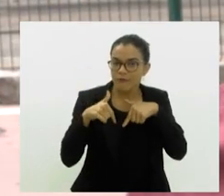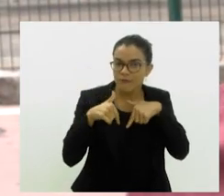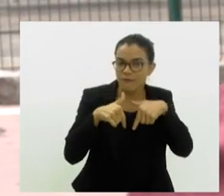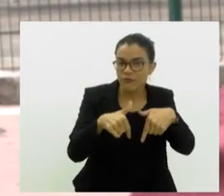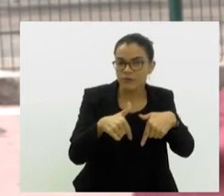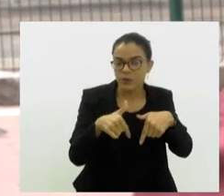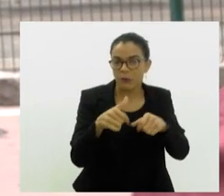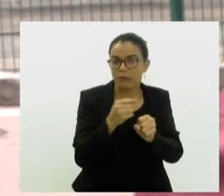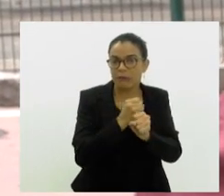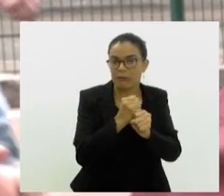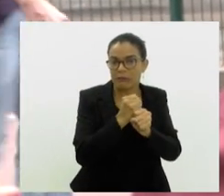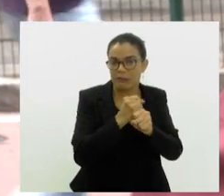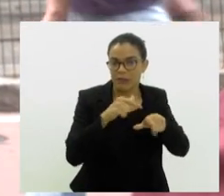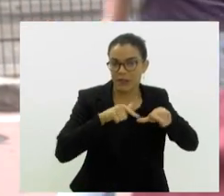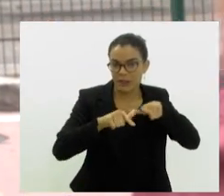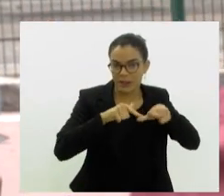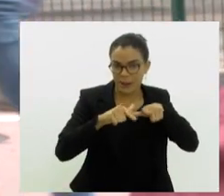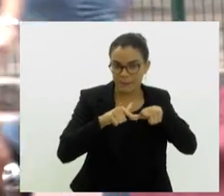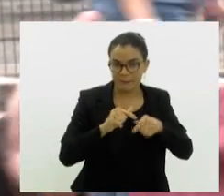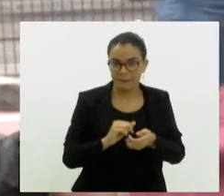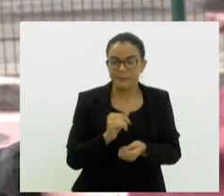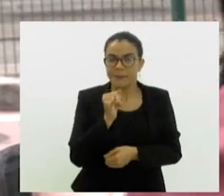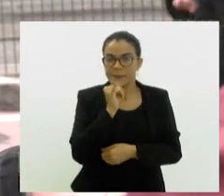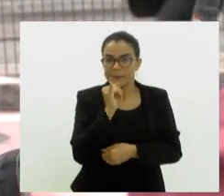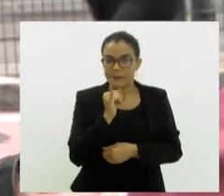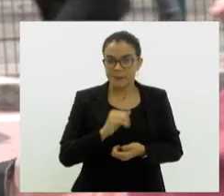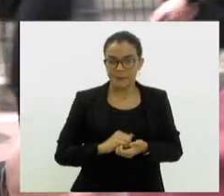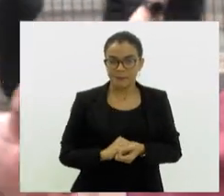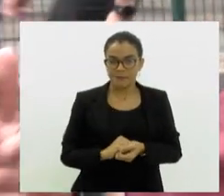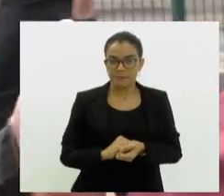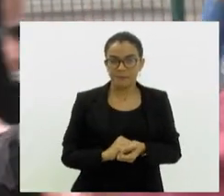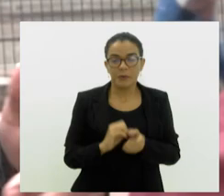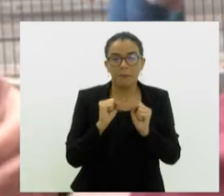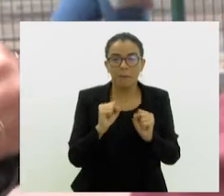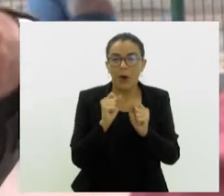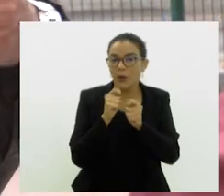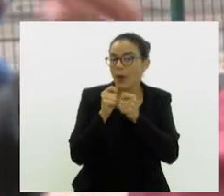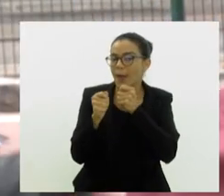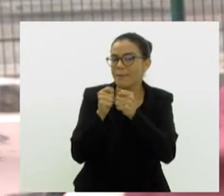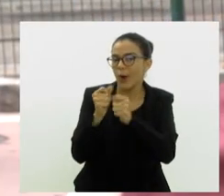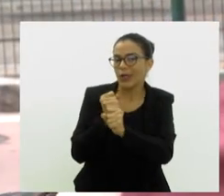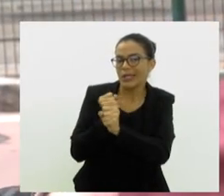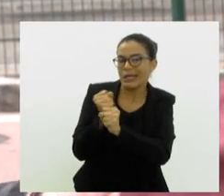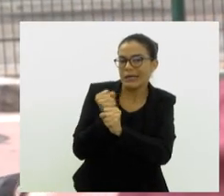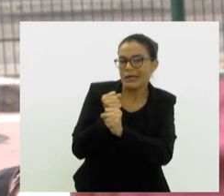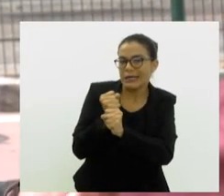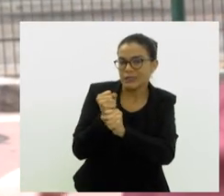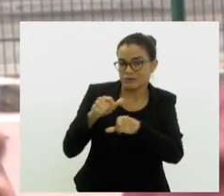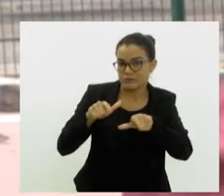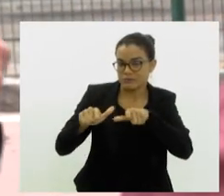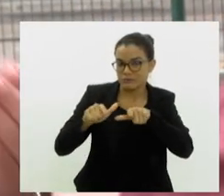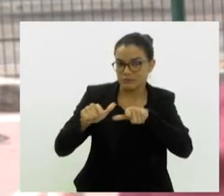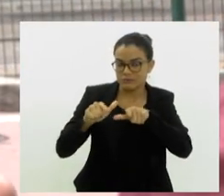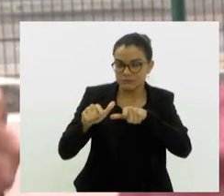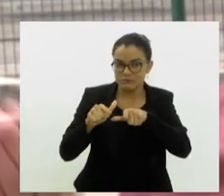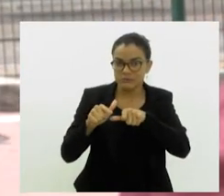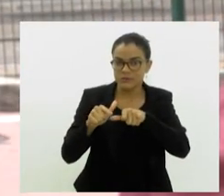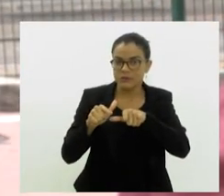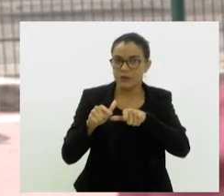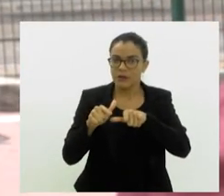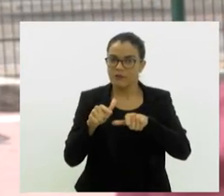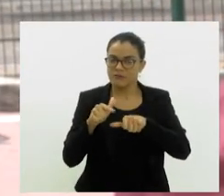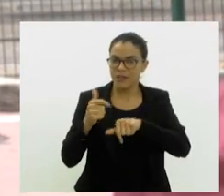durante muito tempo. Por quê? Por exemplo, você pode ser um repórter já há muitos anos. E à medida que você vai